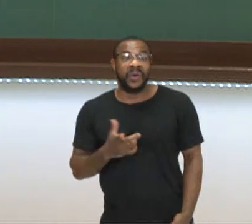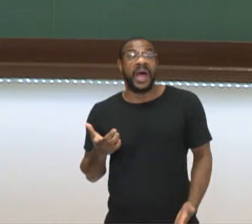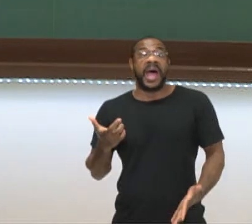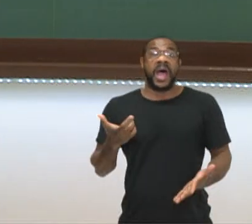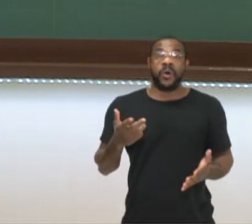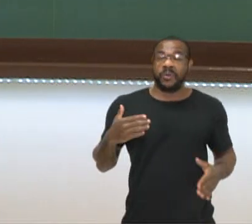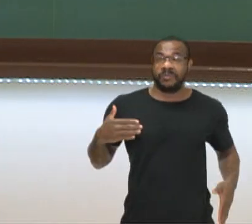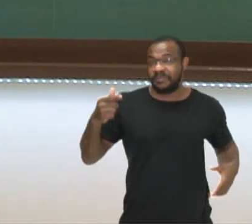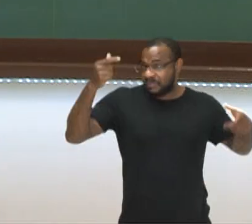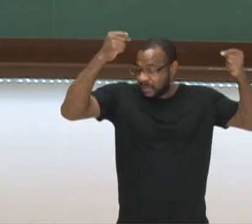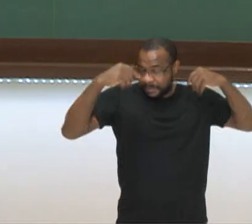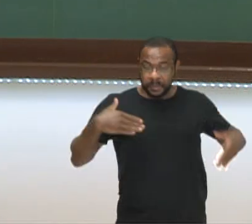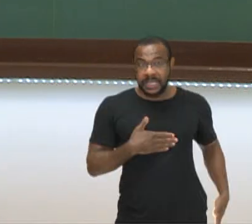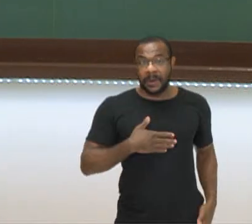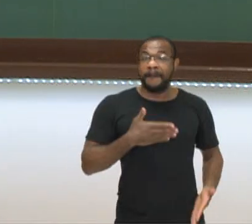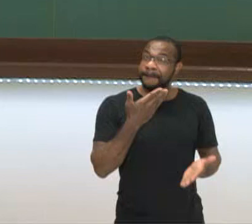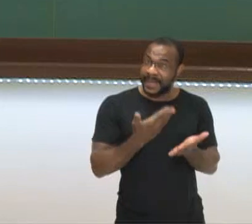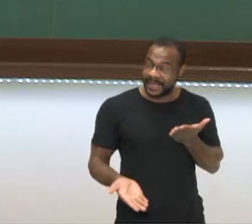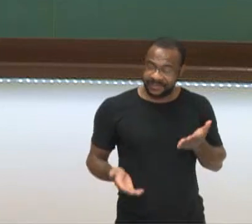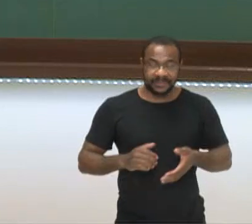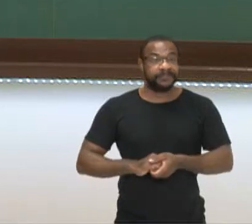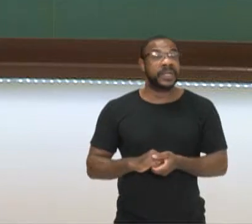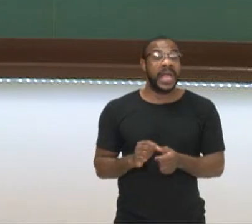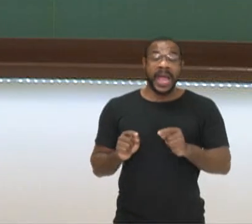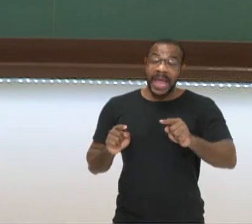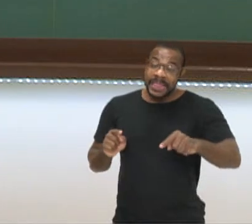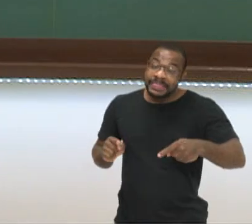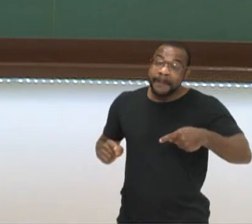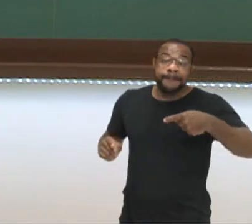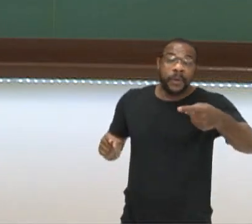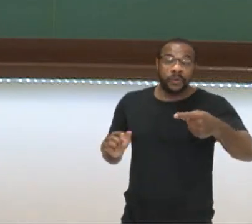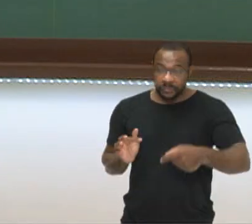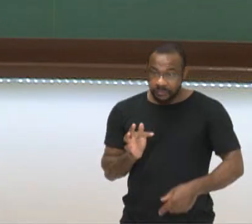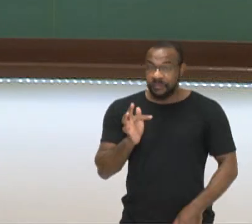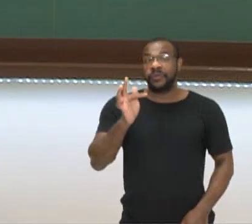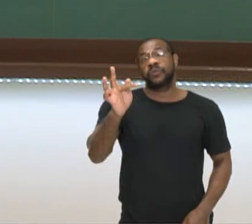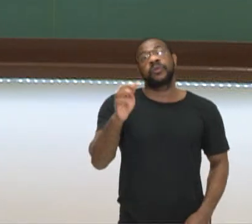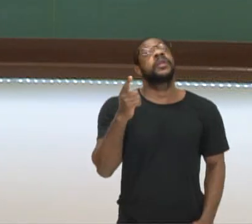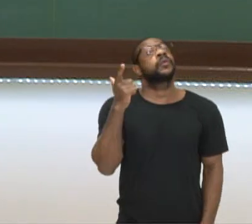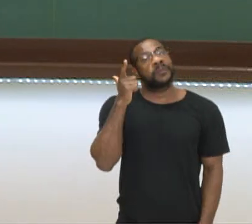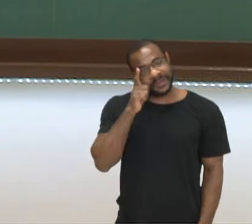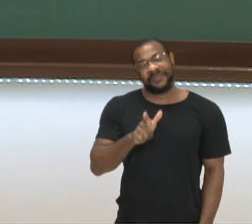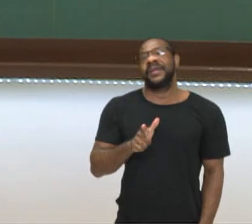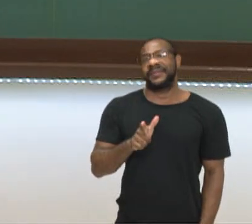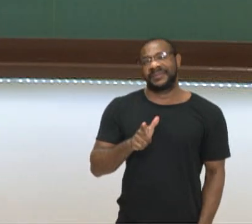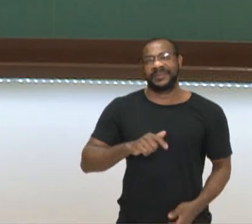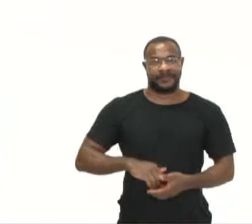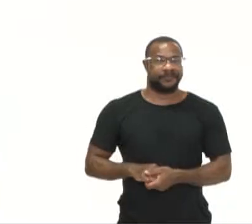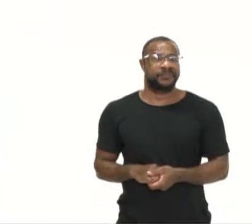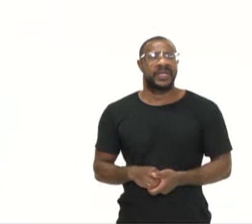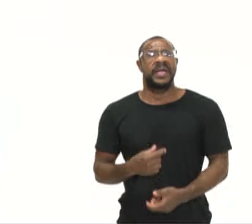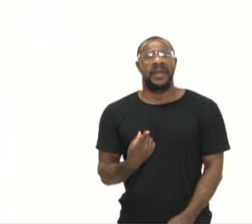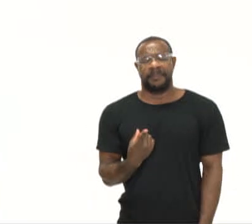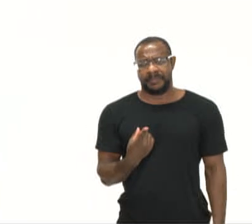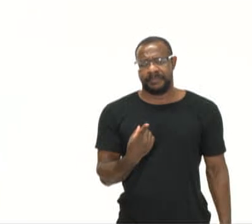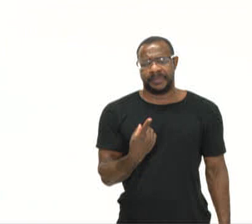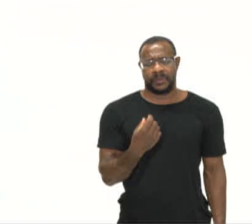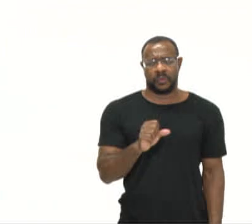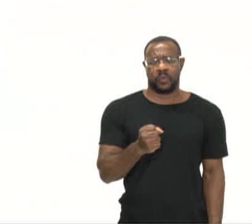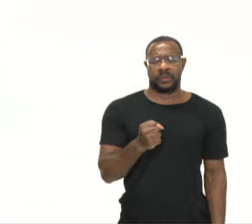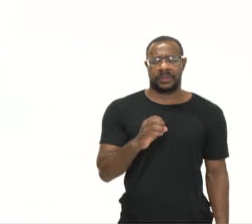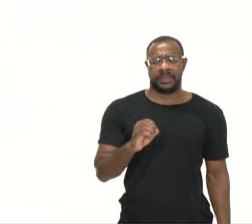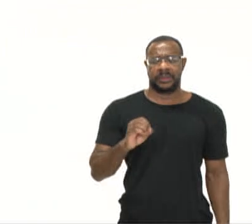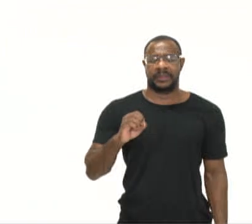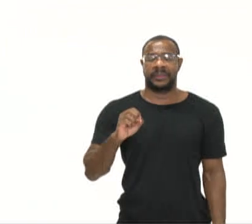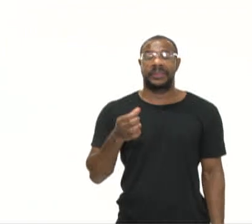mas depois ele vai vencer algumas outras nações que estavam a favor da Inglaterra. Em 1806 é o ano